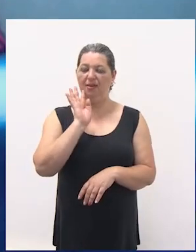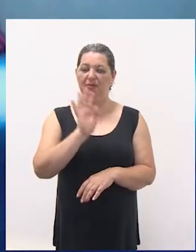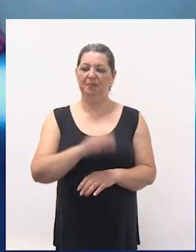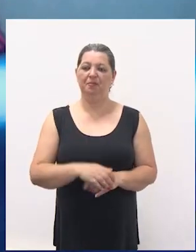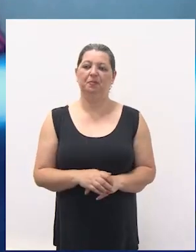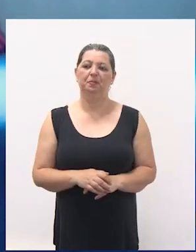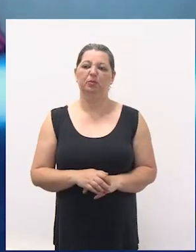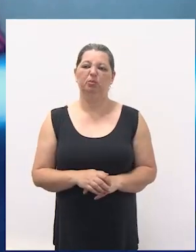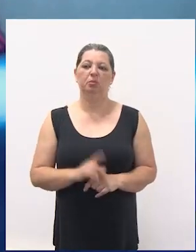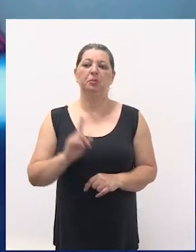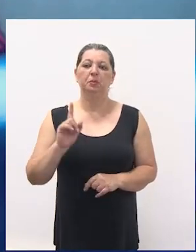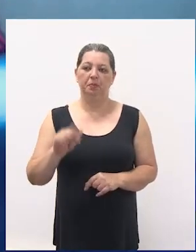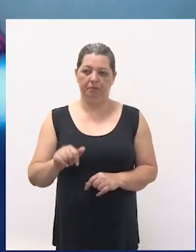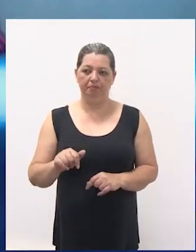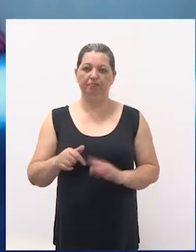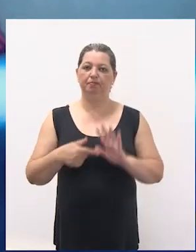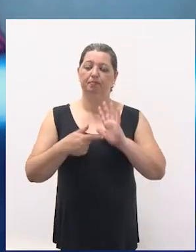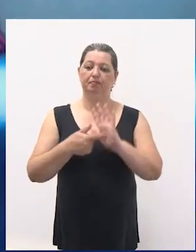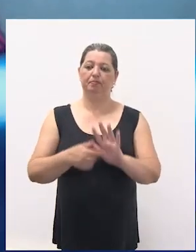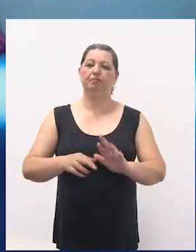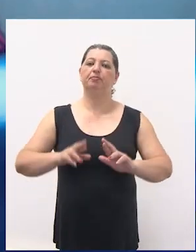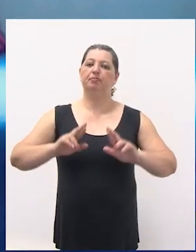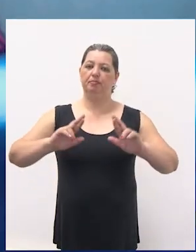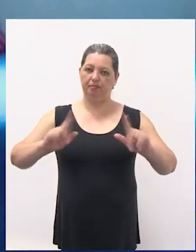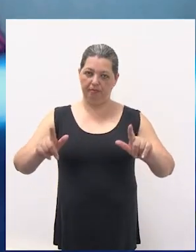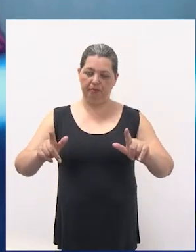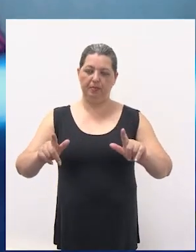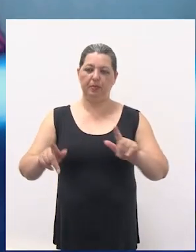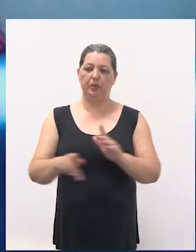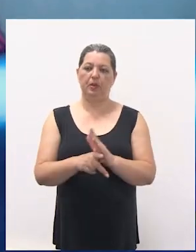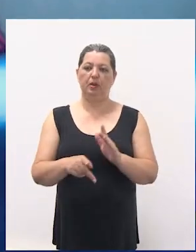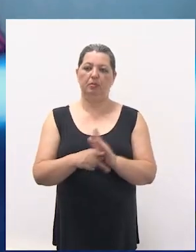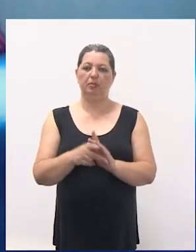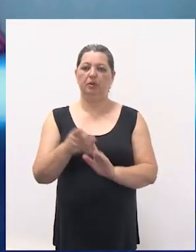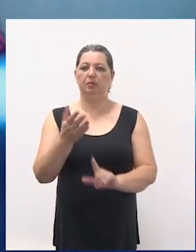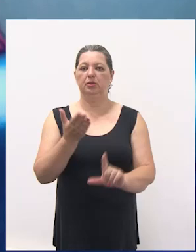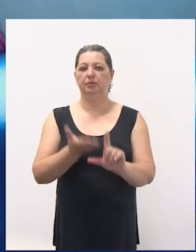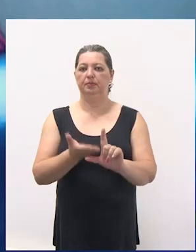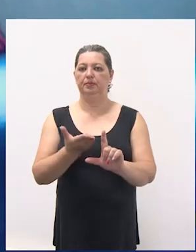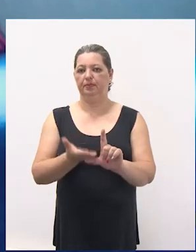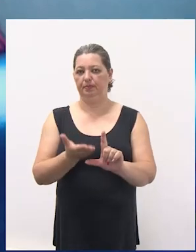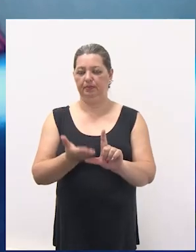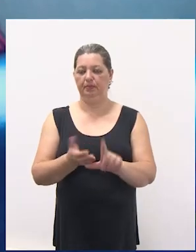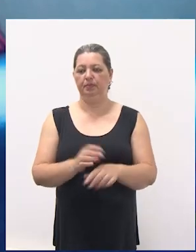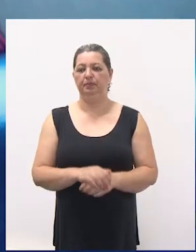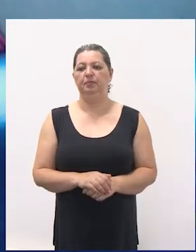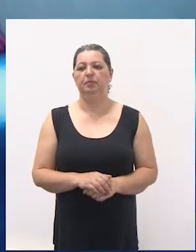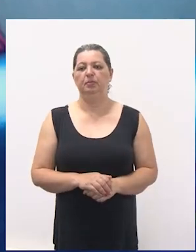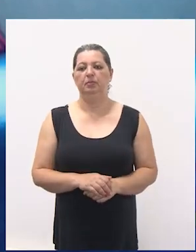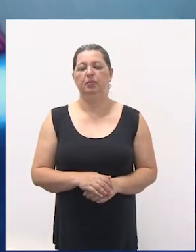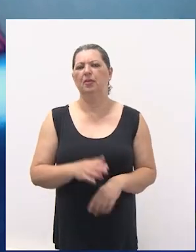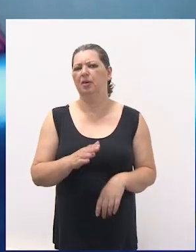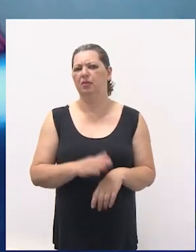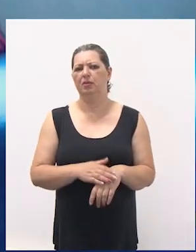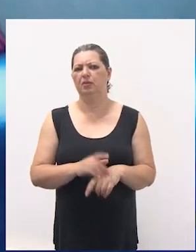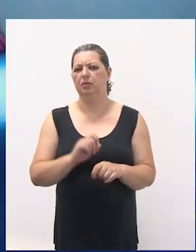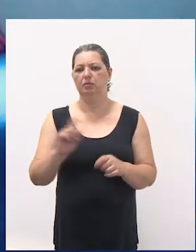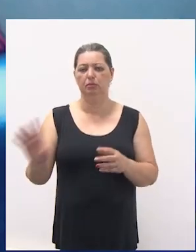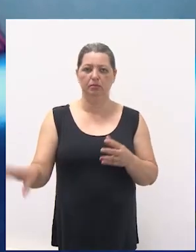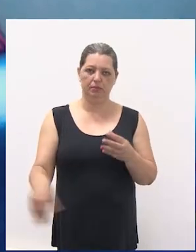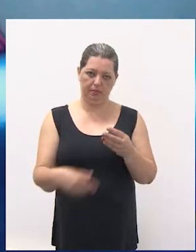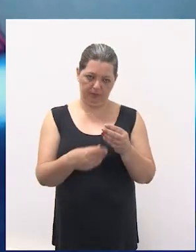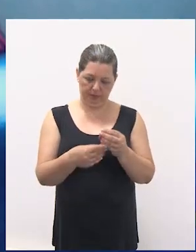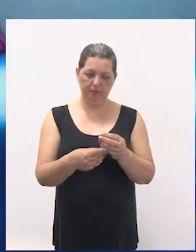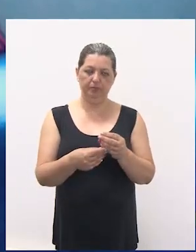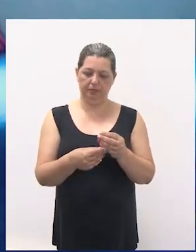e que é o grande diferencial do Google Classroom. Eu só queria fazer acrescentar o que você está